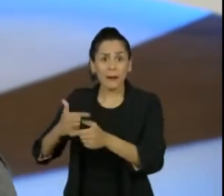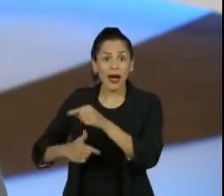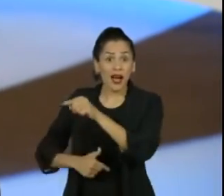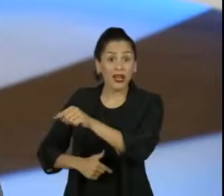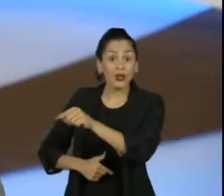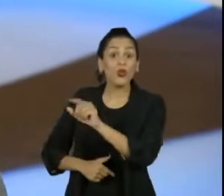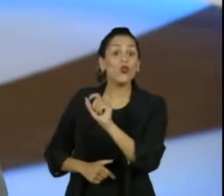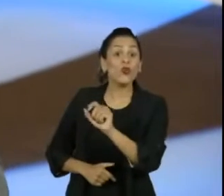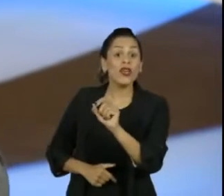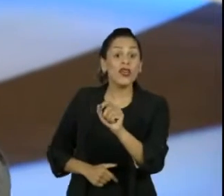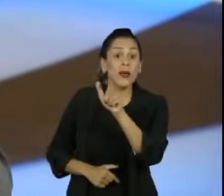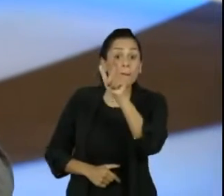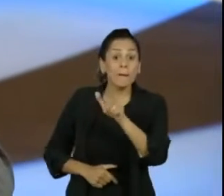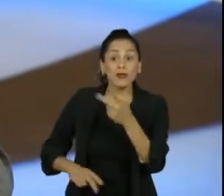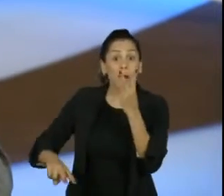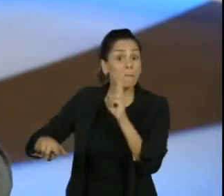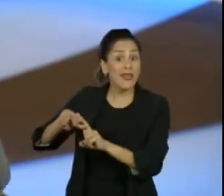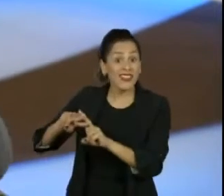eletrônica no pé.